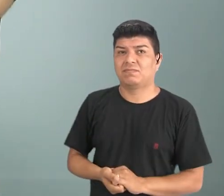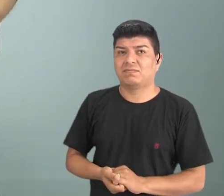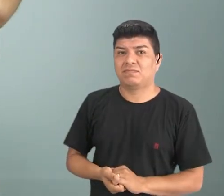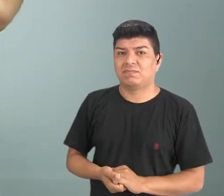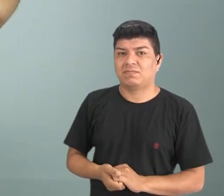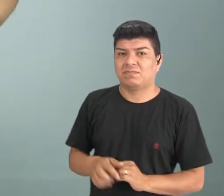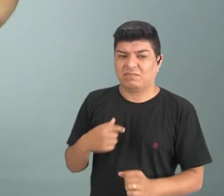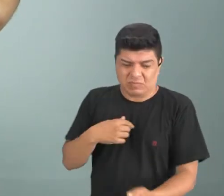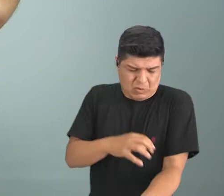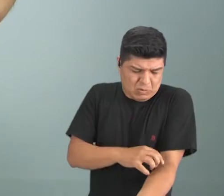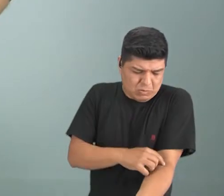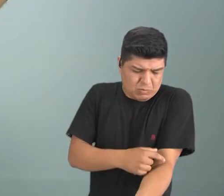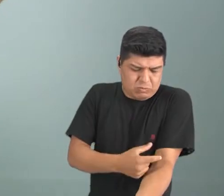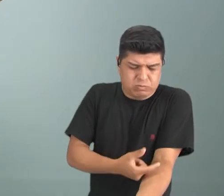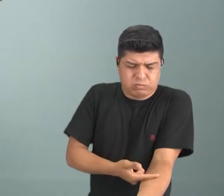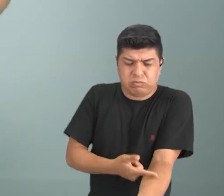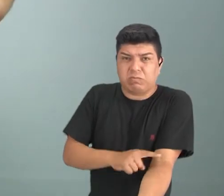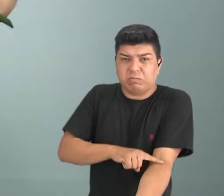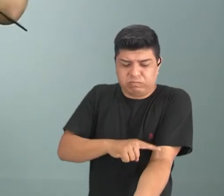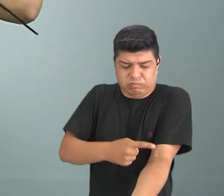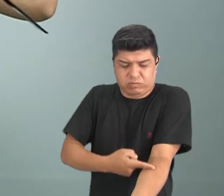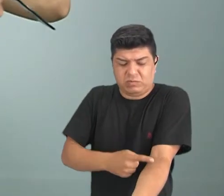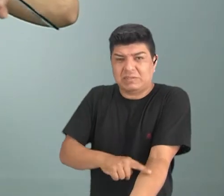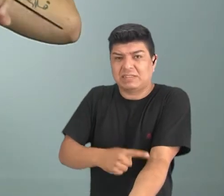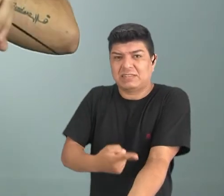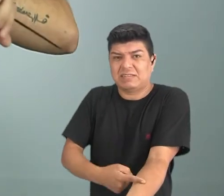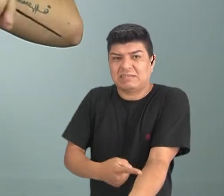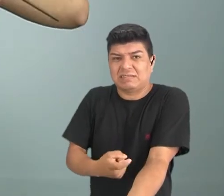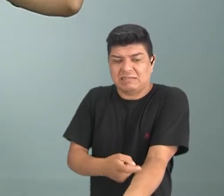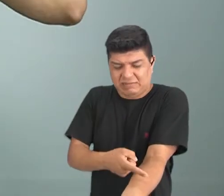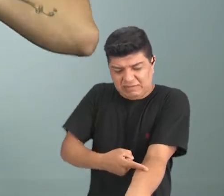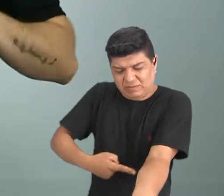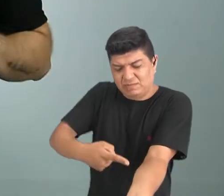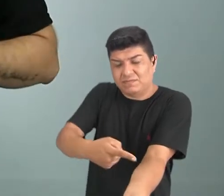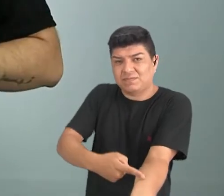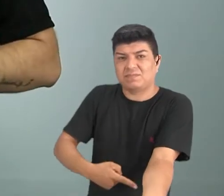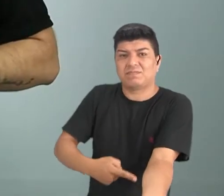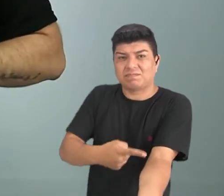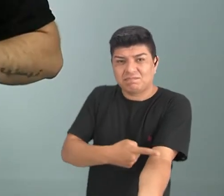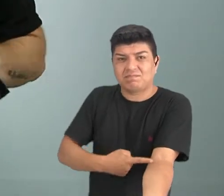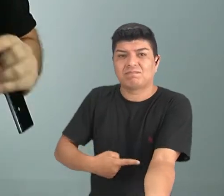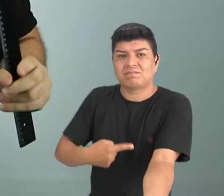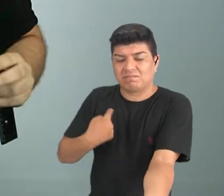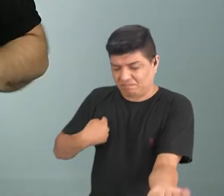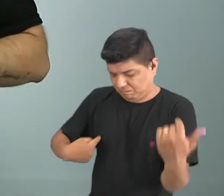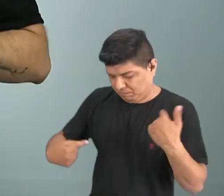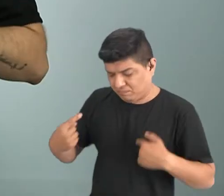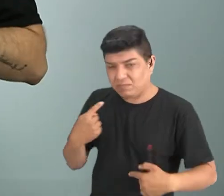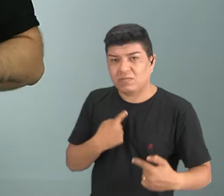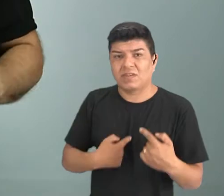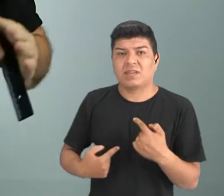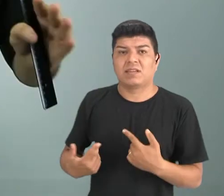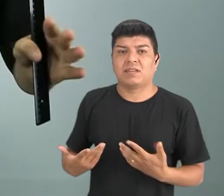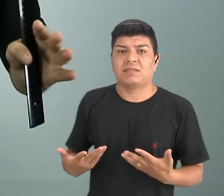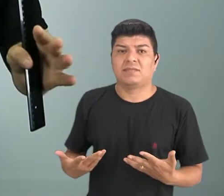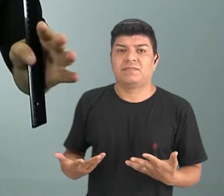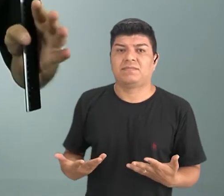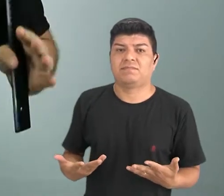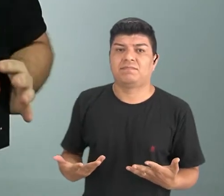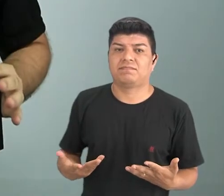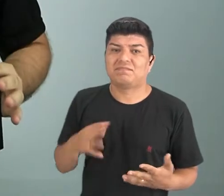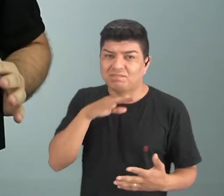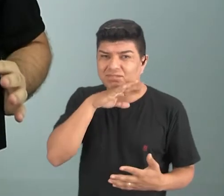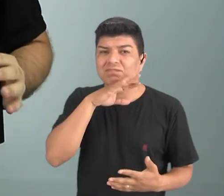cheio de catombo, né, como a gente fala assim, cheio de feridas, cheio de situações